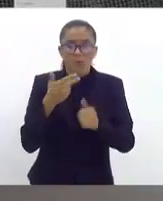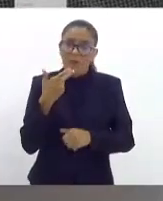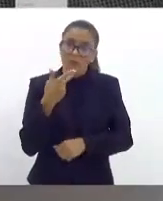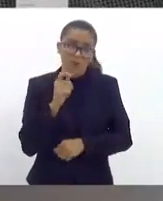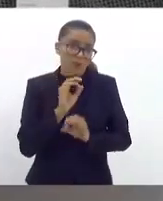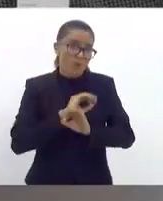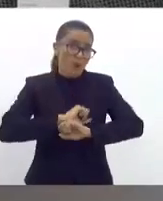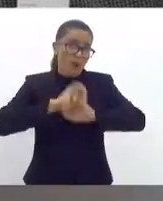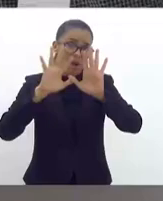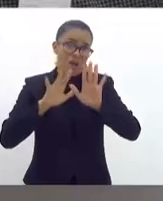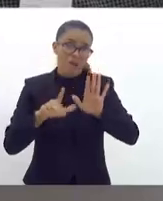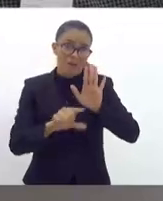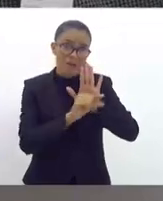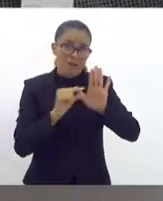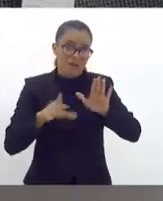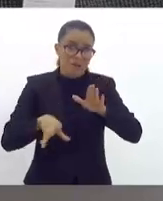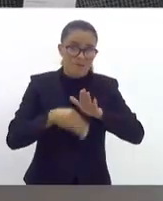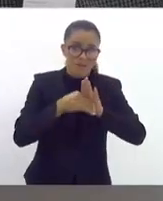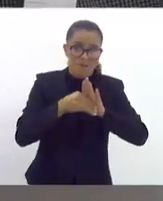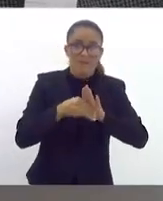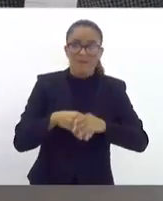ementa né É verdade